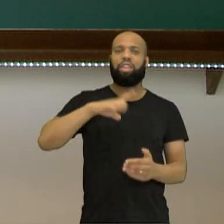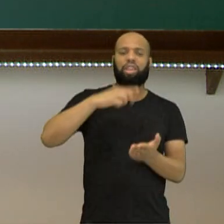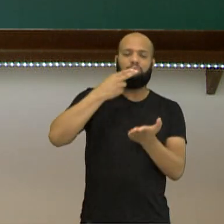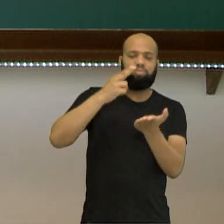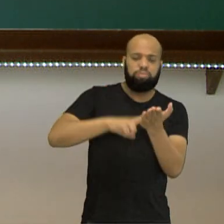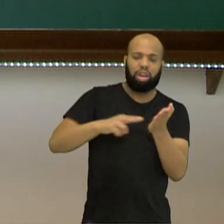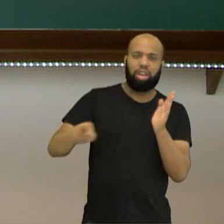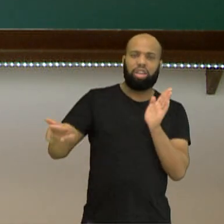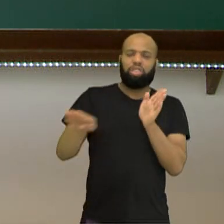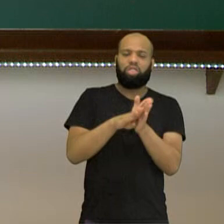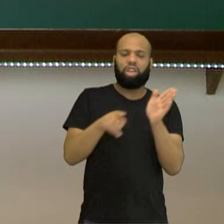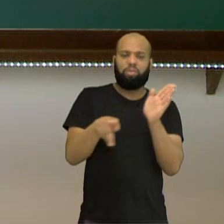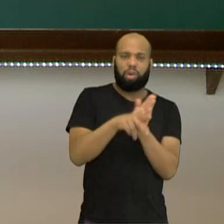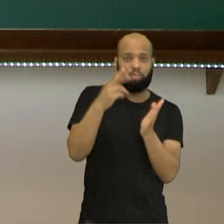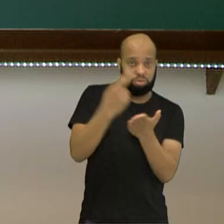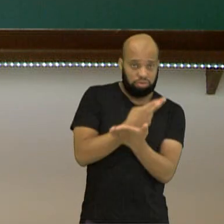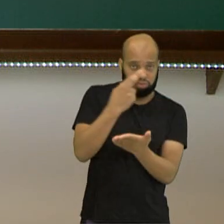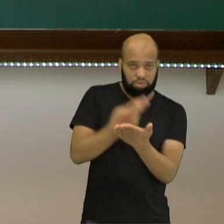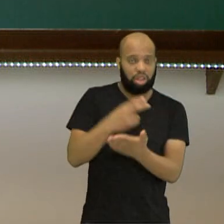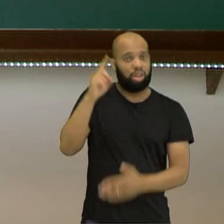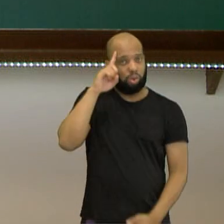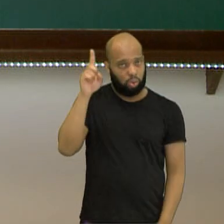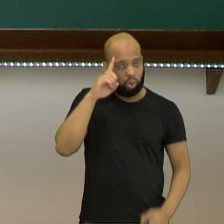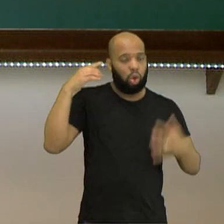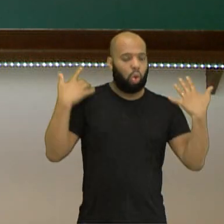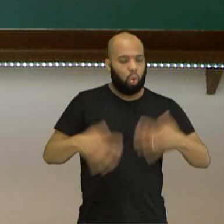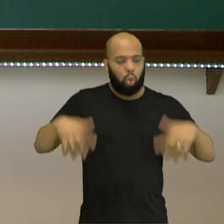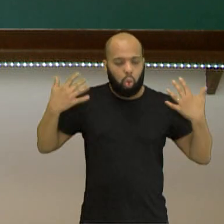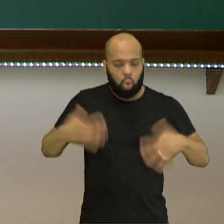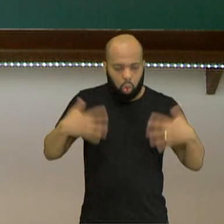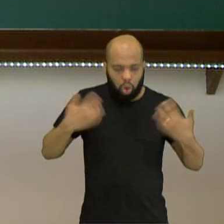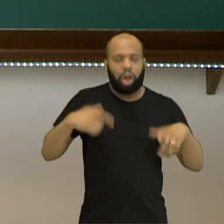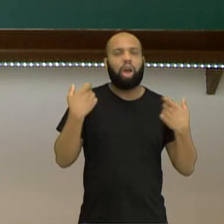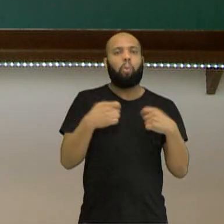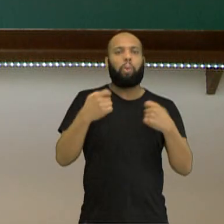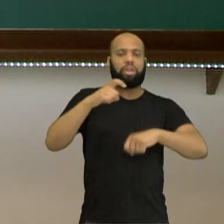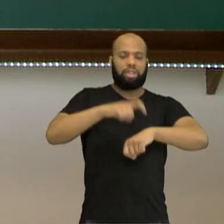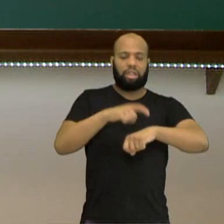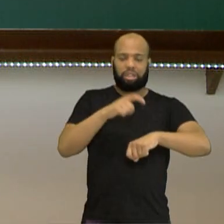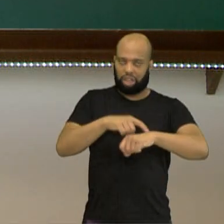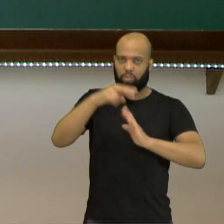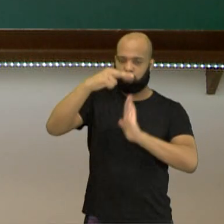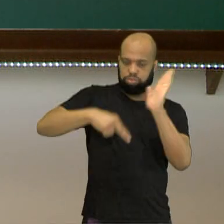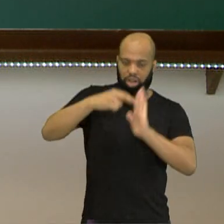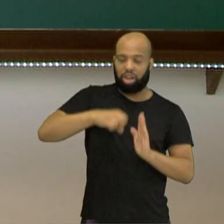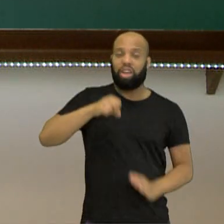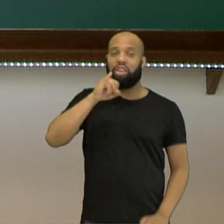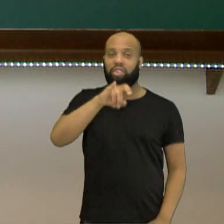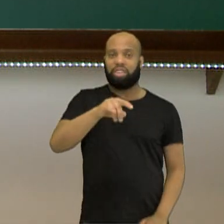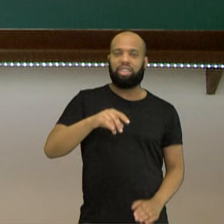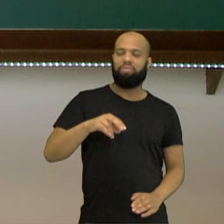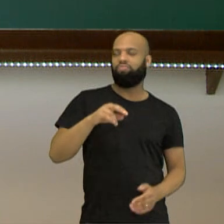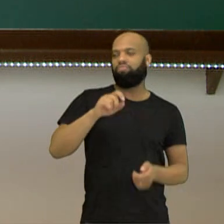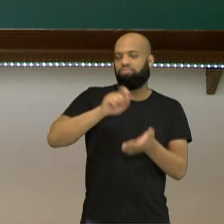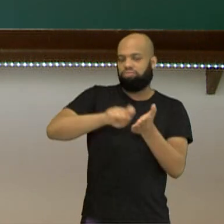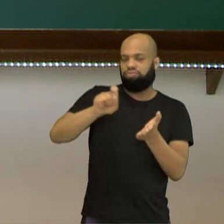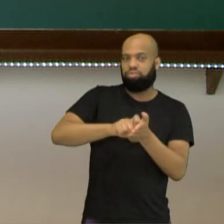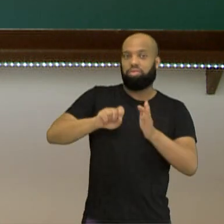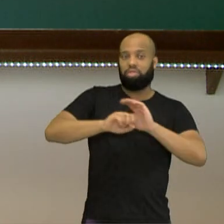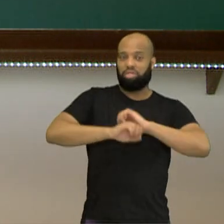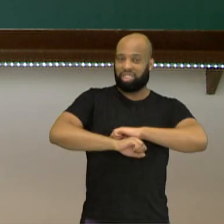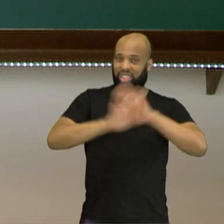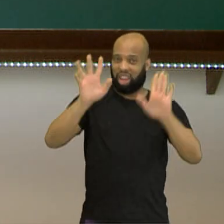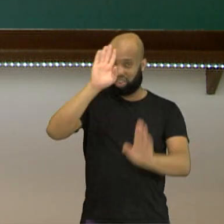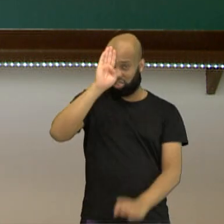cartas chegam na redação por dia. Tem que ter tempo para ler. Quanto mais objetivo, mais claro, mais chance da sua